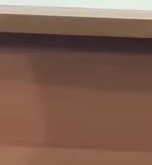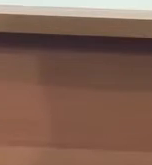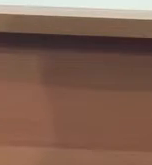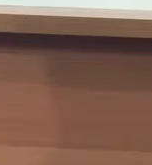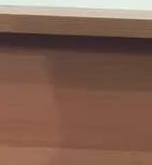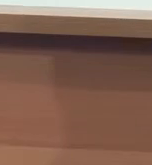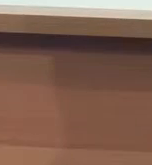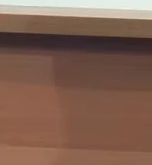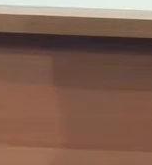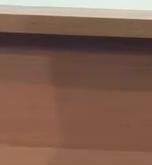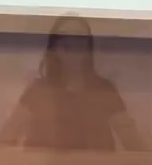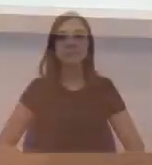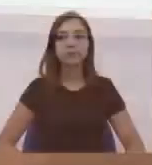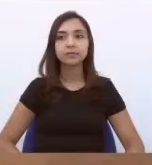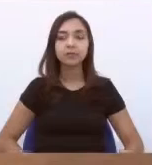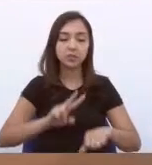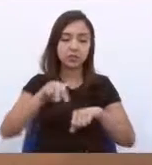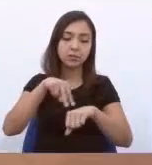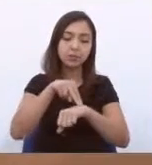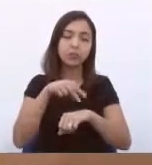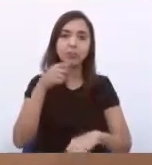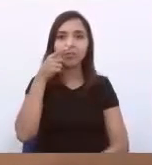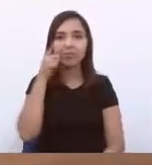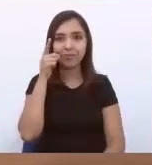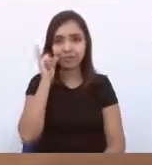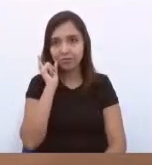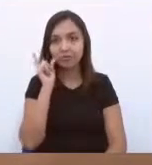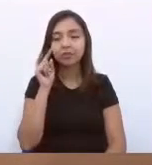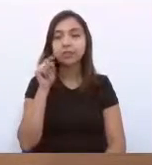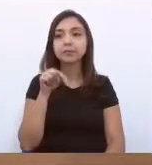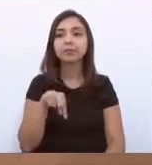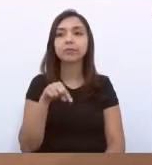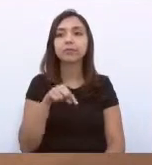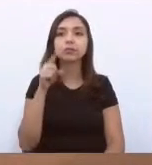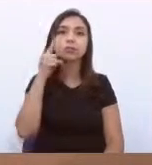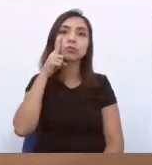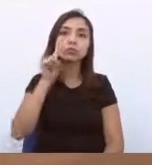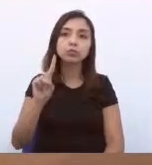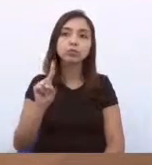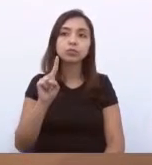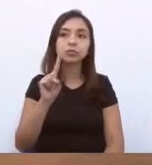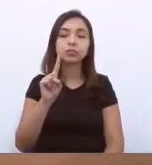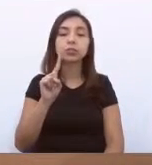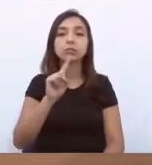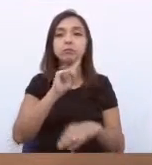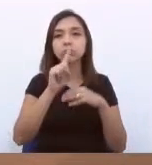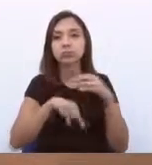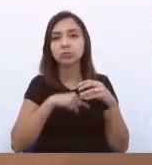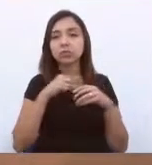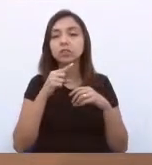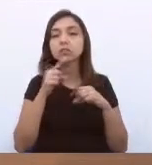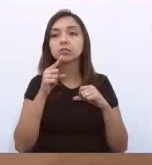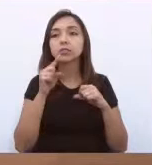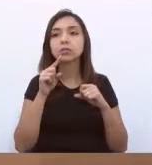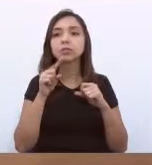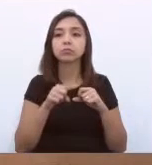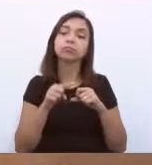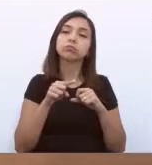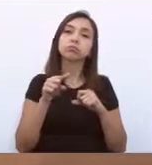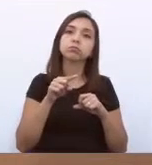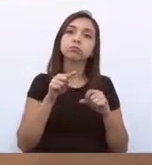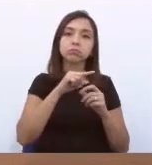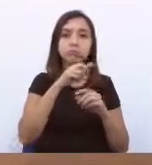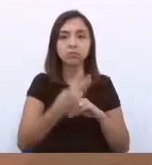falar que ontem foi o Dia Internacional de Combate à Corrupção. Nós não